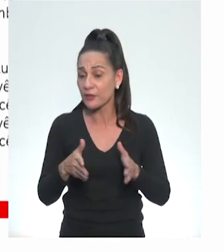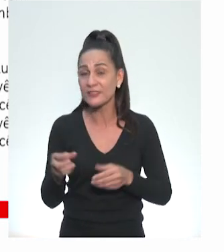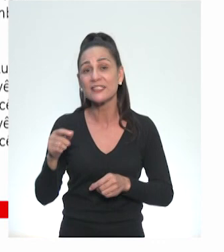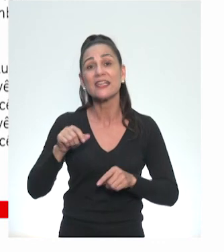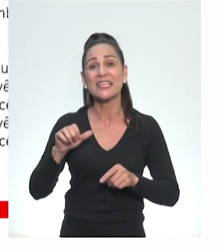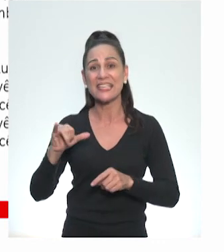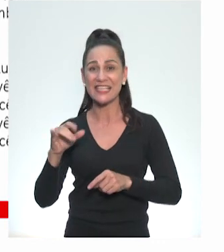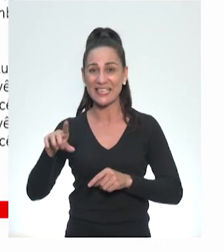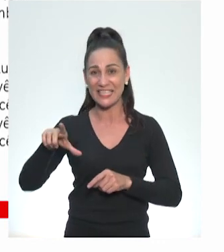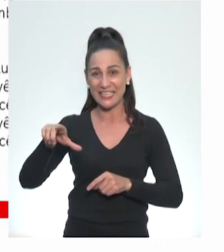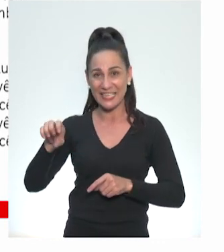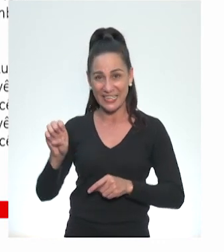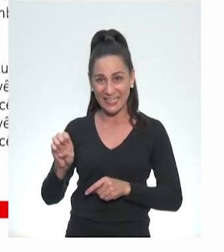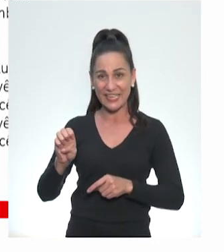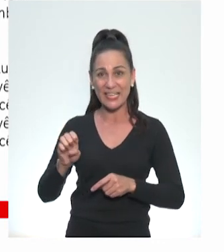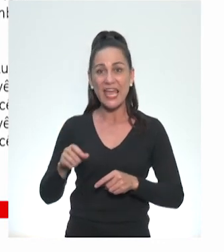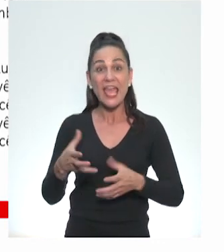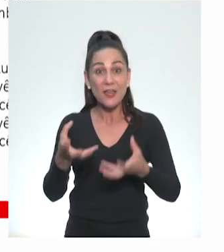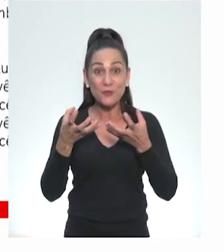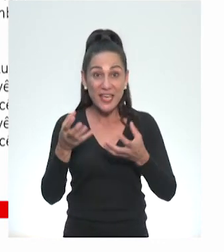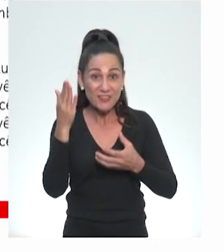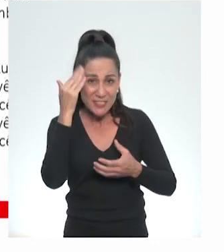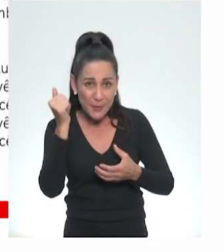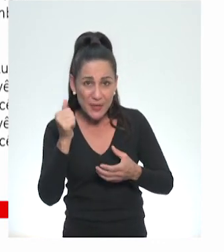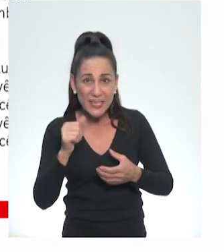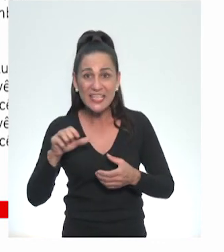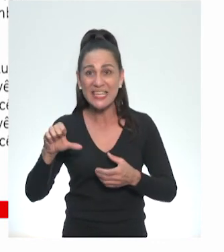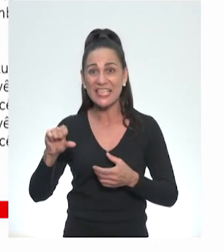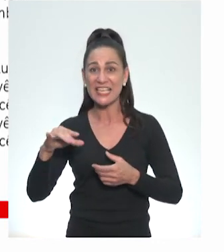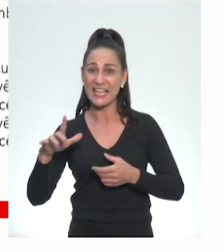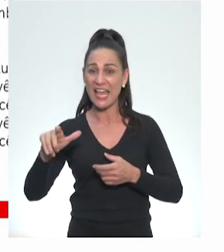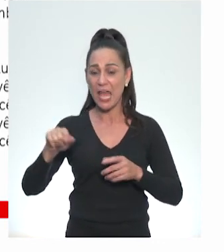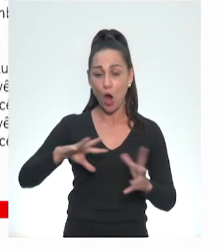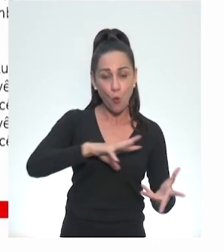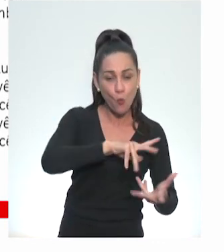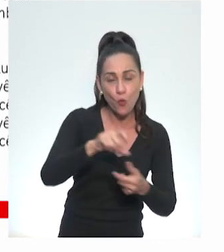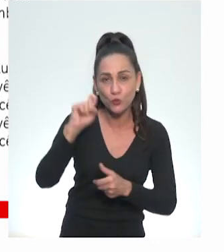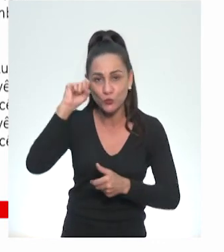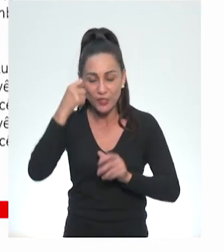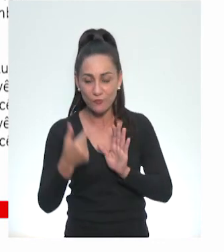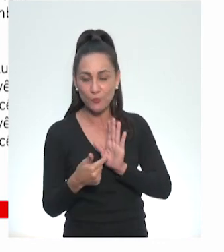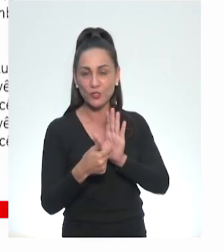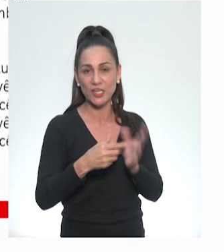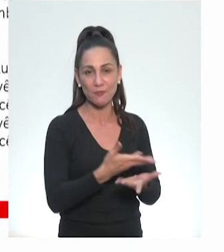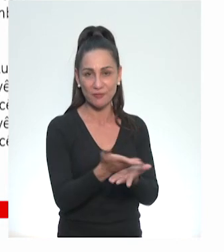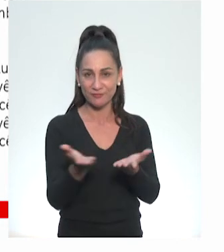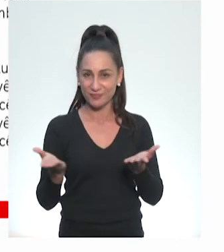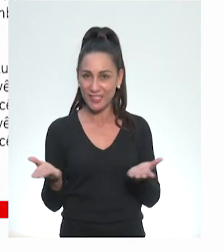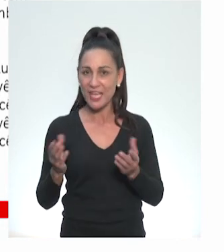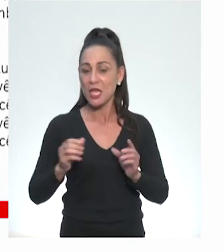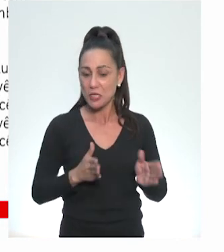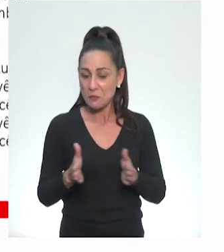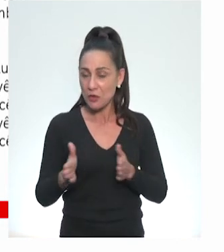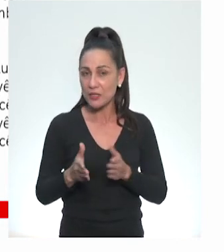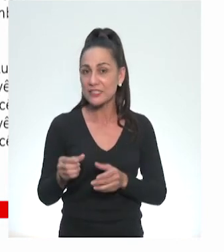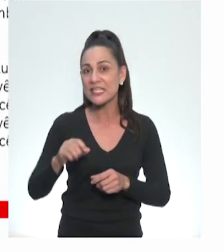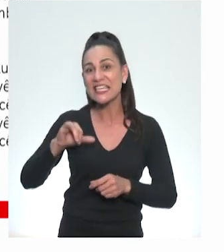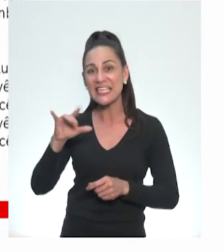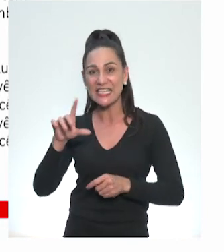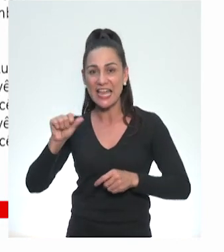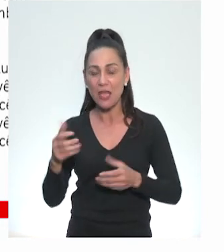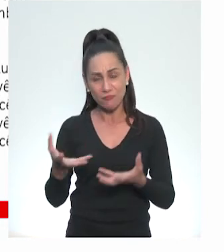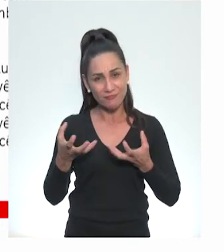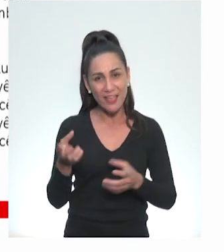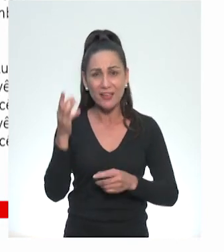Ilê. Eu quero saber. Ilê Aê. É o mundo negro que viemos mostrar para você. Que bloco é esse? Ilê. Eu